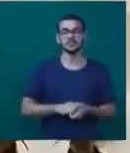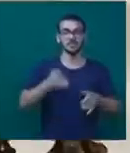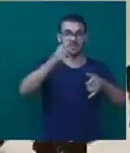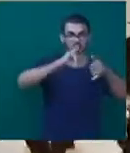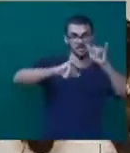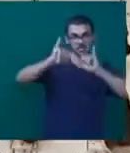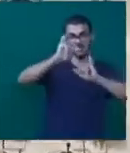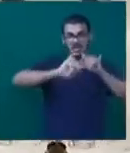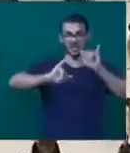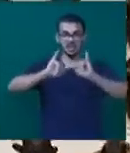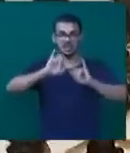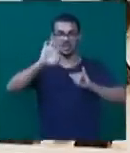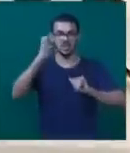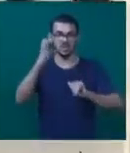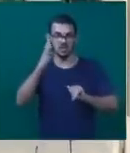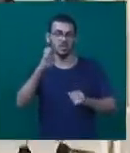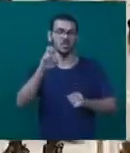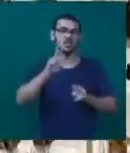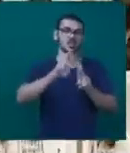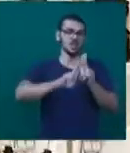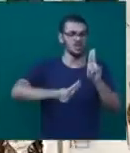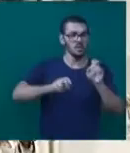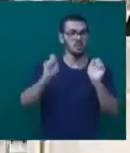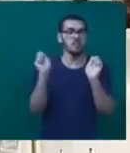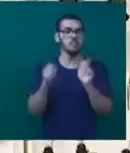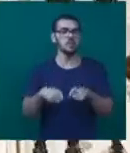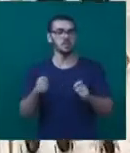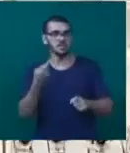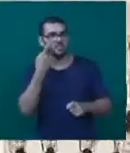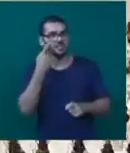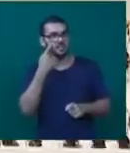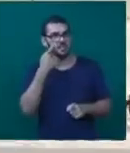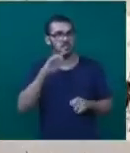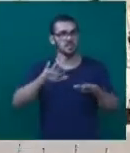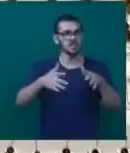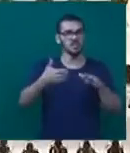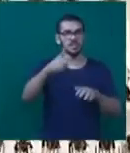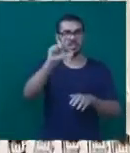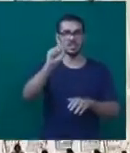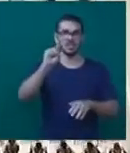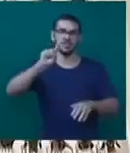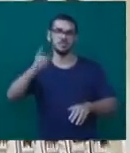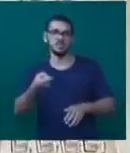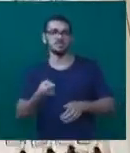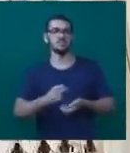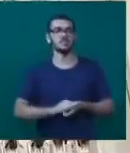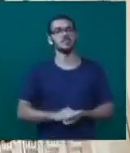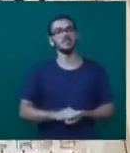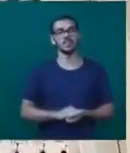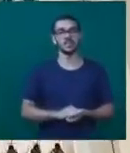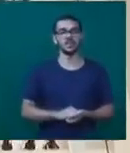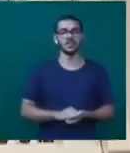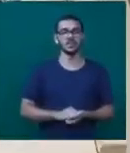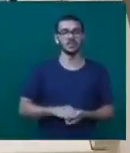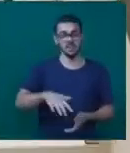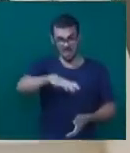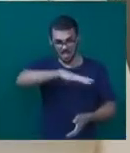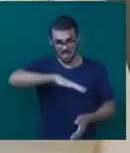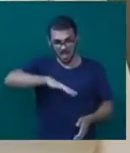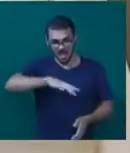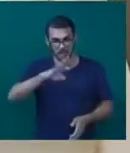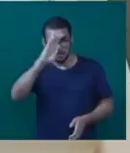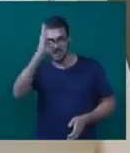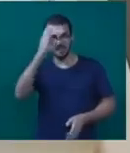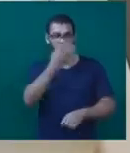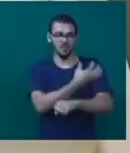da UFO, é possível encontrar uma coleção de aproximadamente 10 mil indivíduos, principalmente da região do Cerrado. A